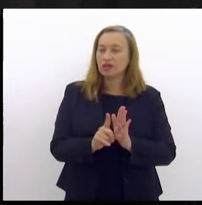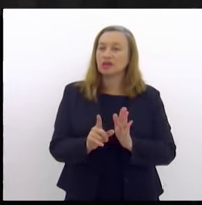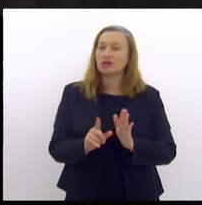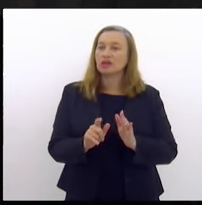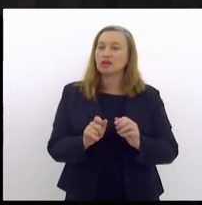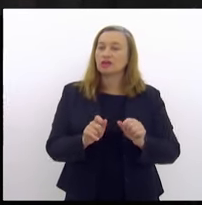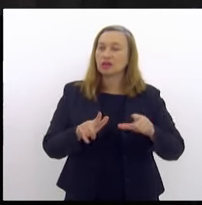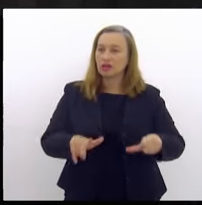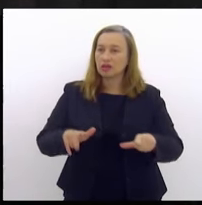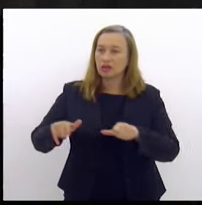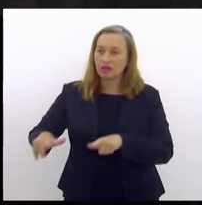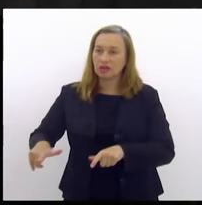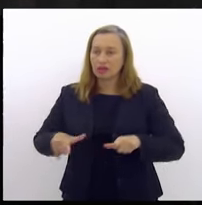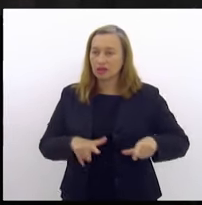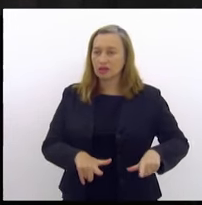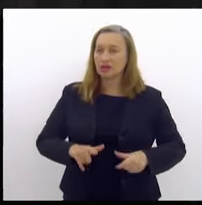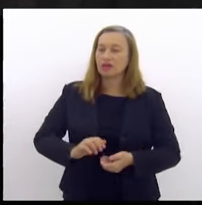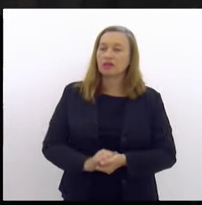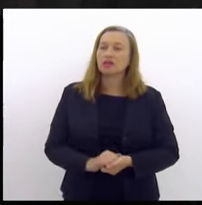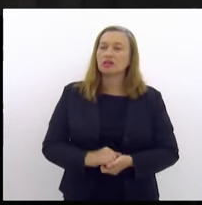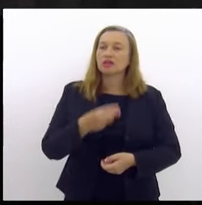loteamento. E pelo PAL